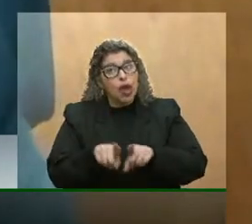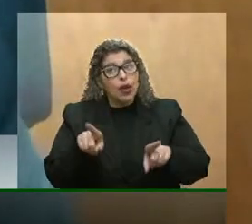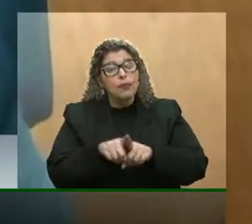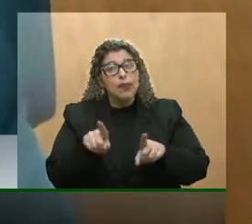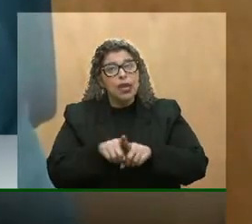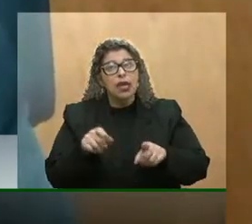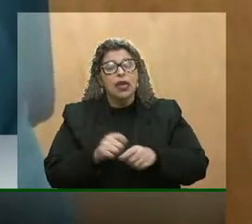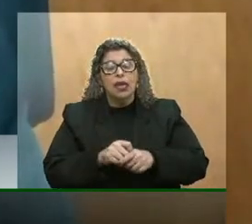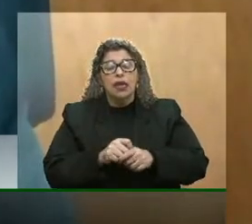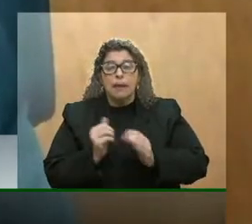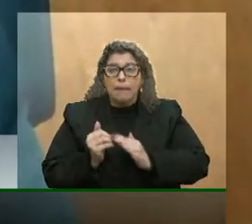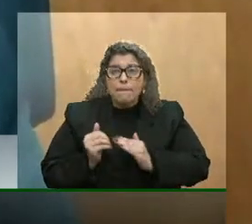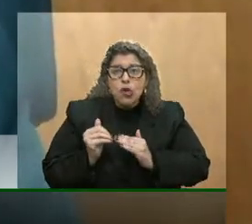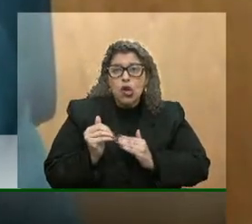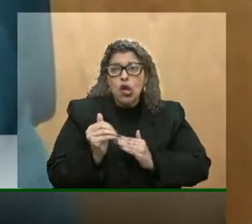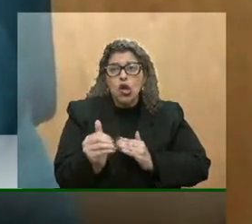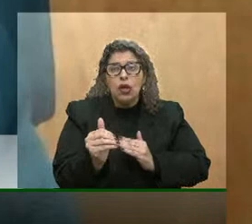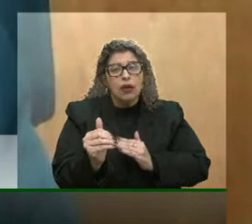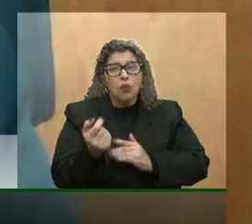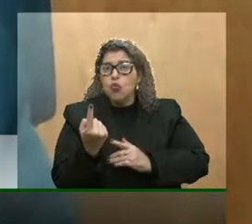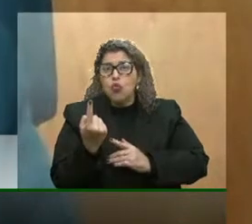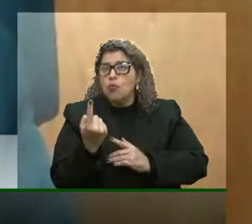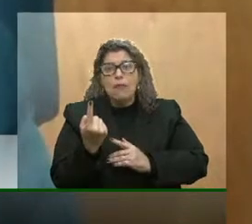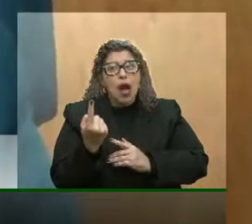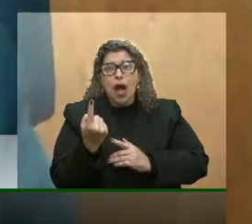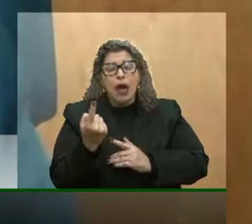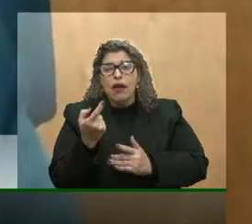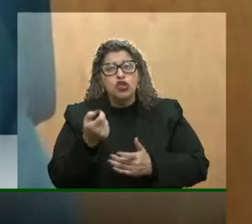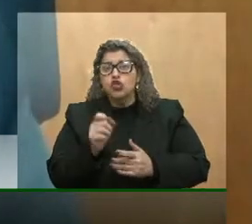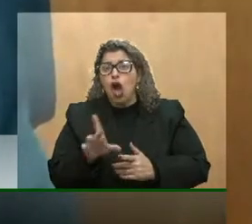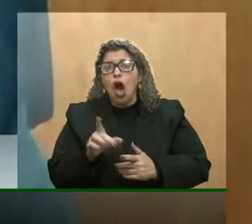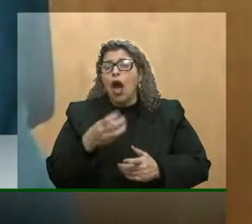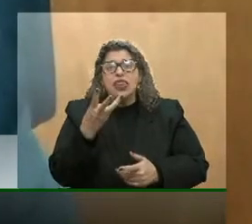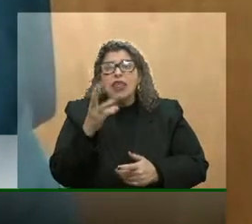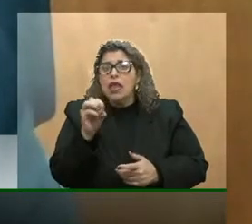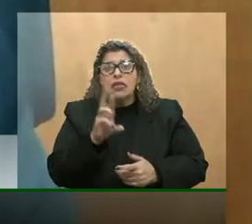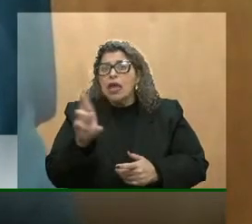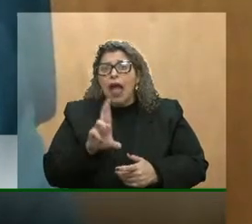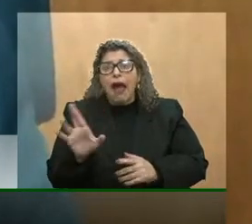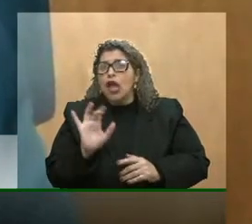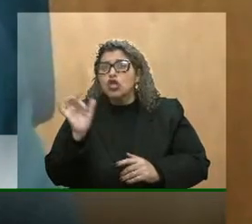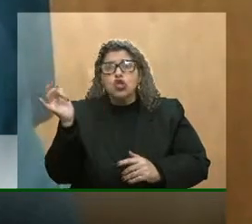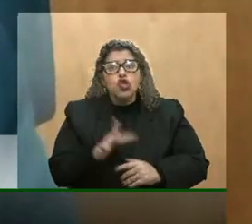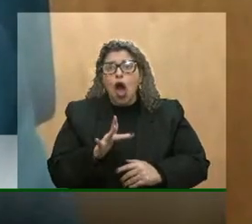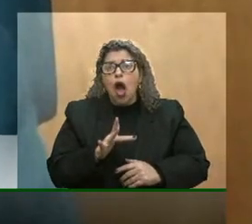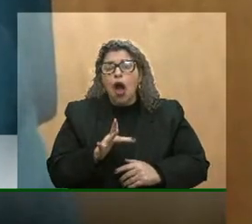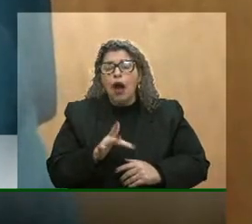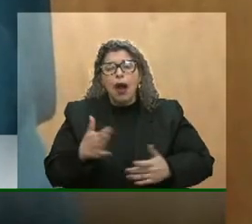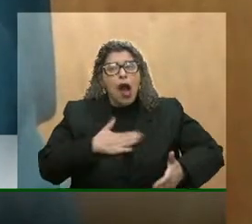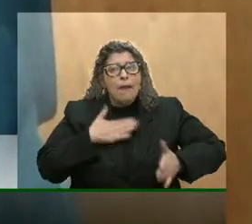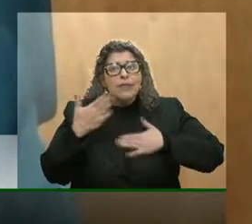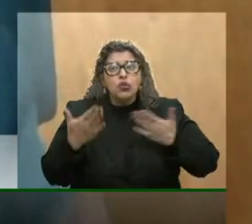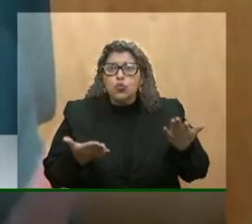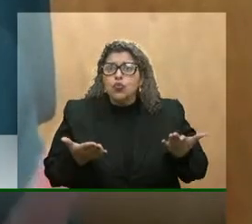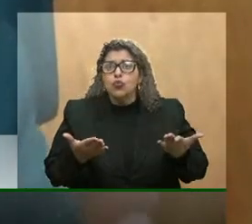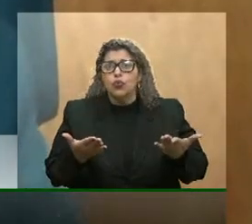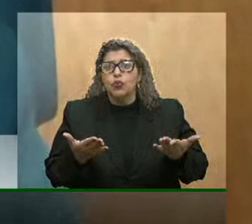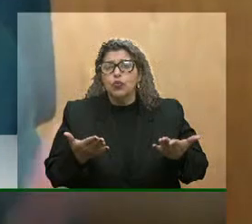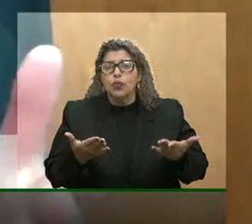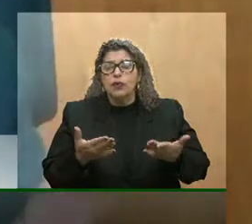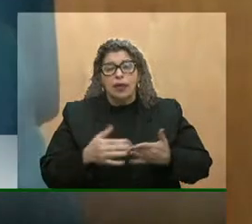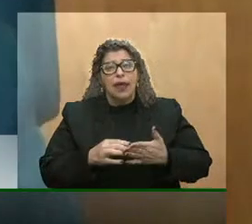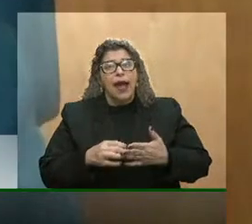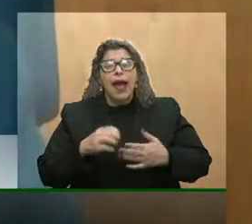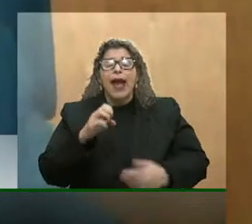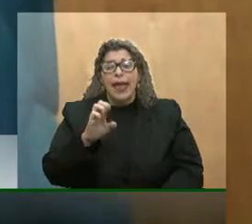as vistorias. Uma só, e que o valor não passe de 300 reais. Que é um absurdo. Enquanto a IPTC